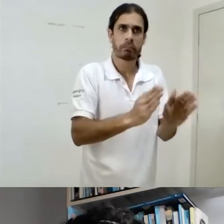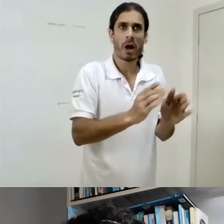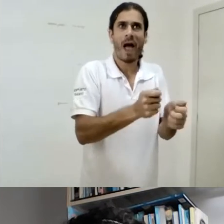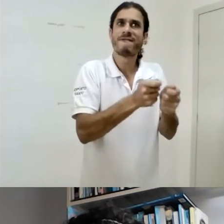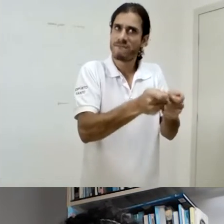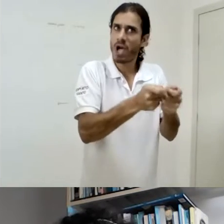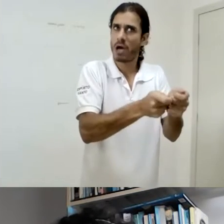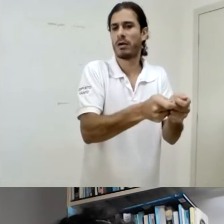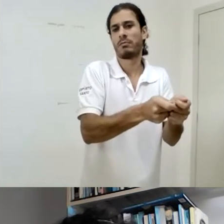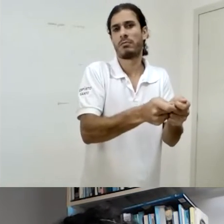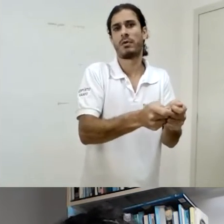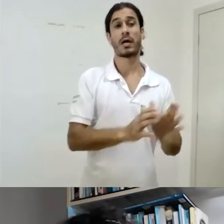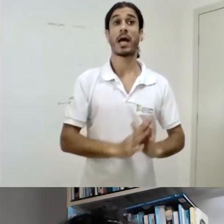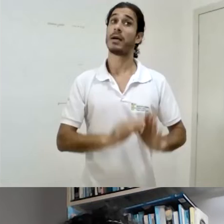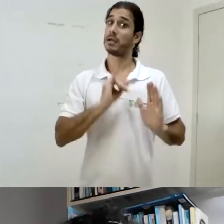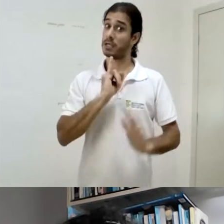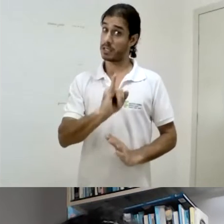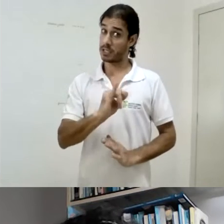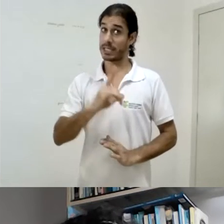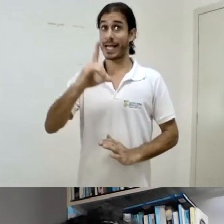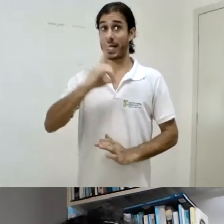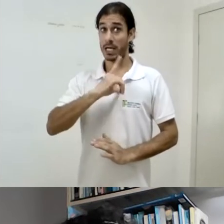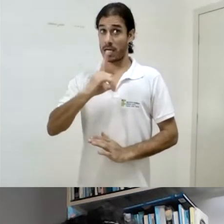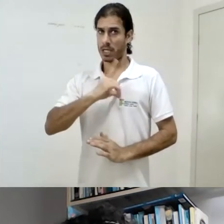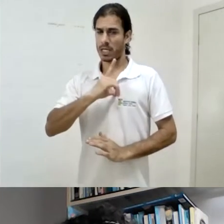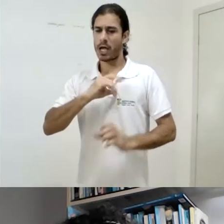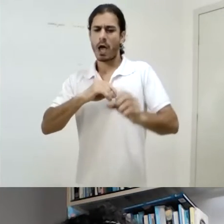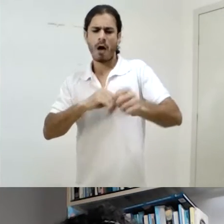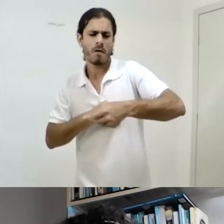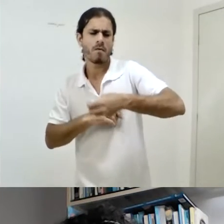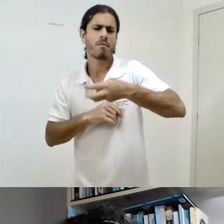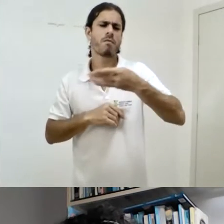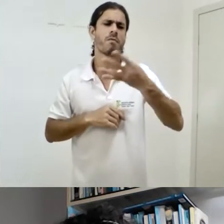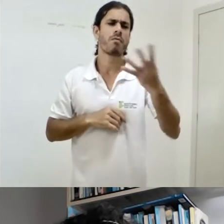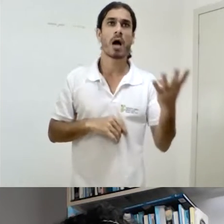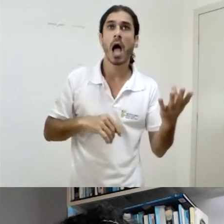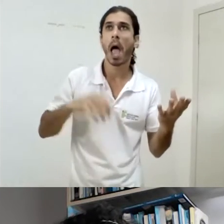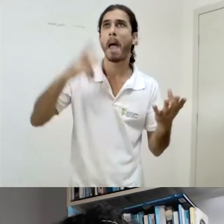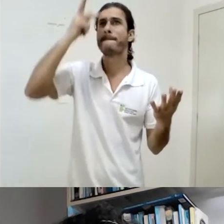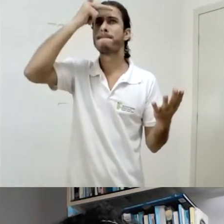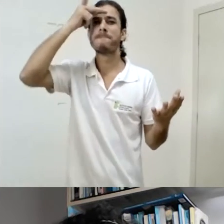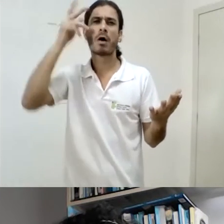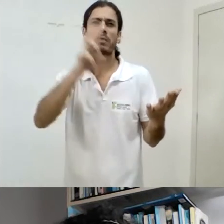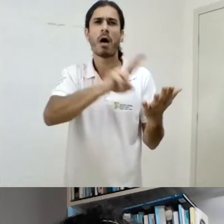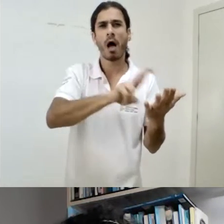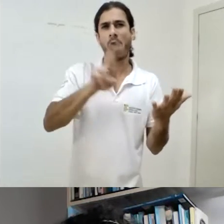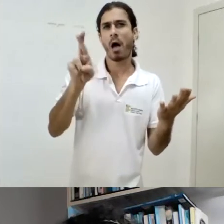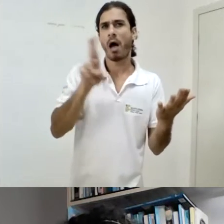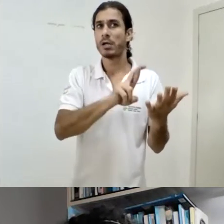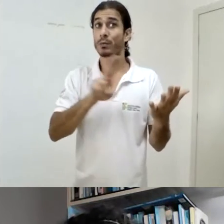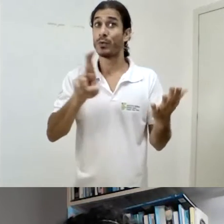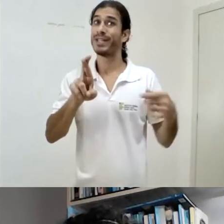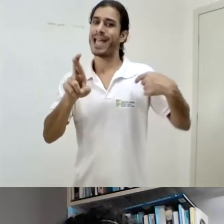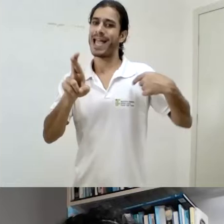de, por exemplo, tantas pessoas disseram isso e eu vou analisar e